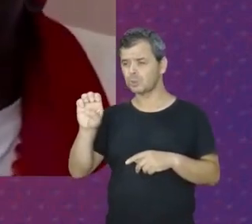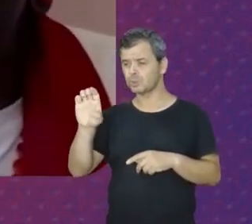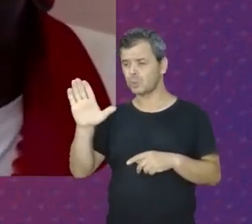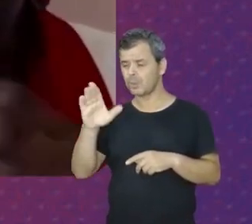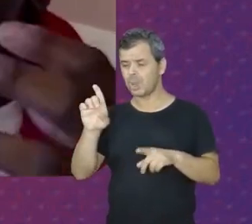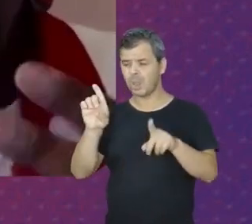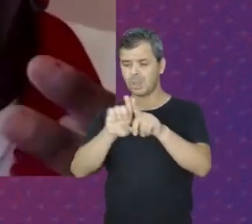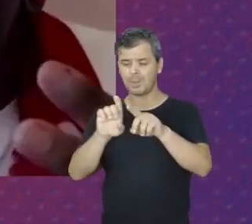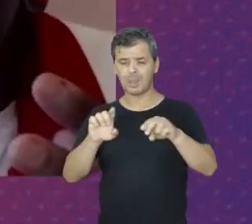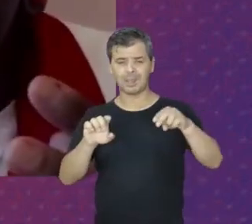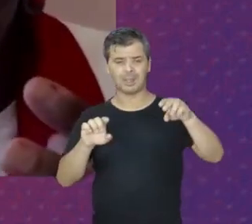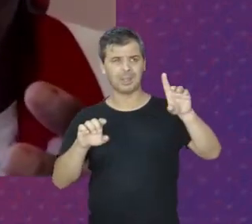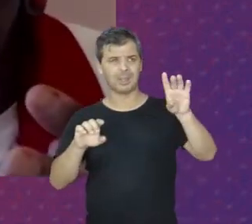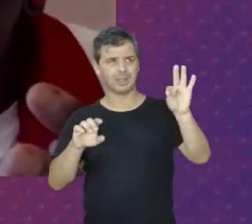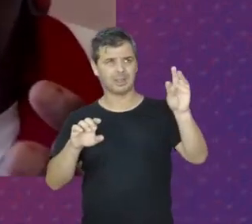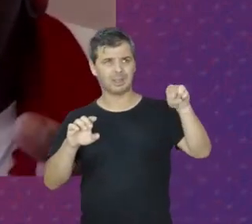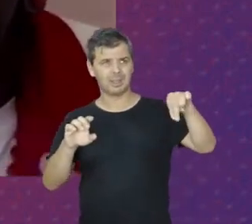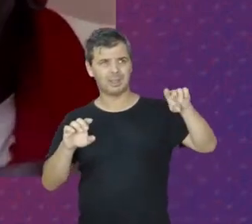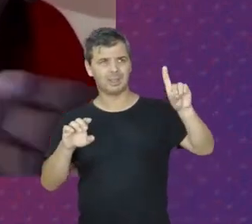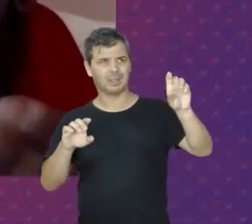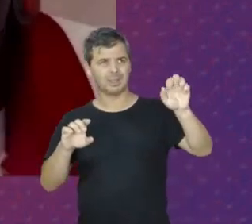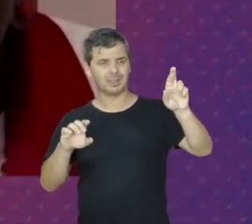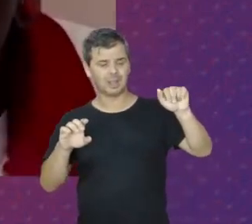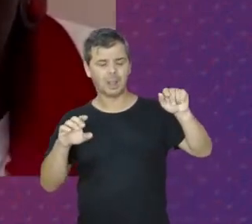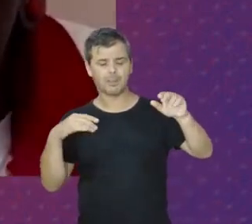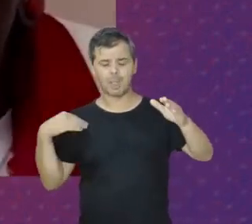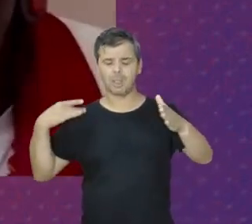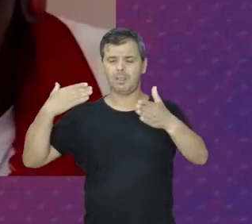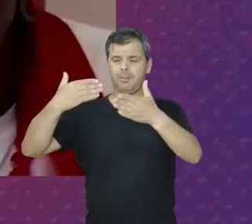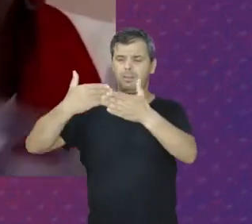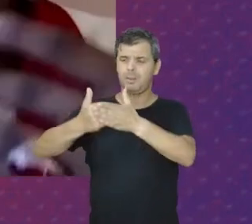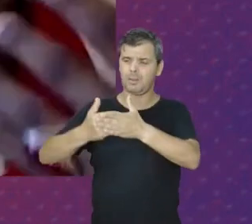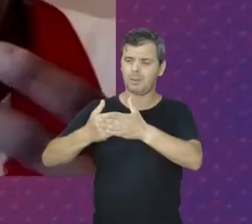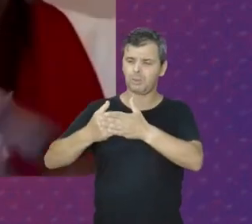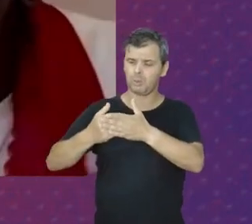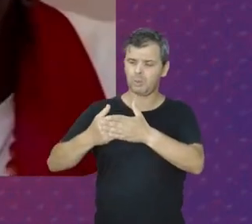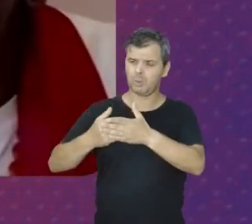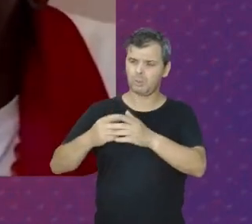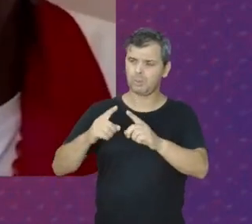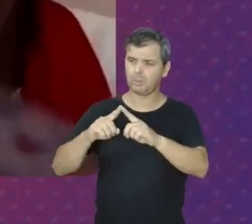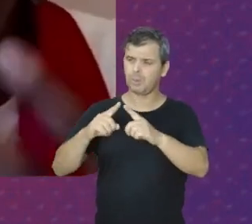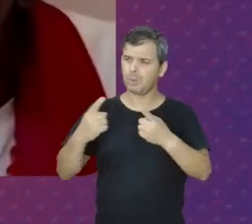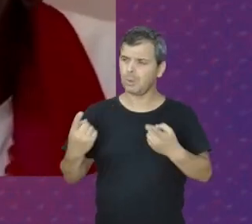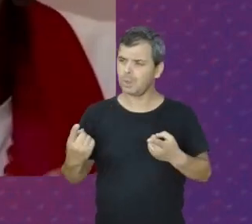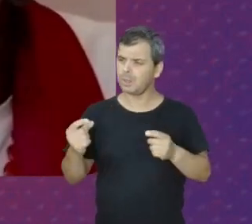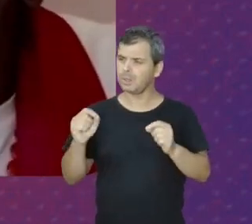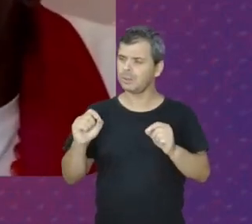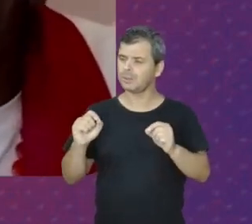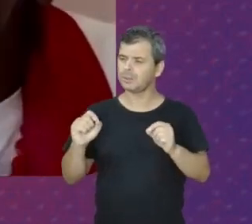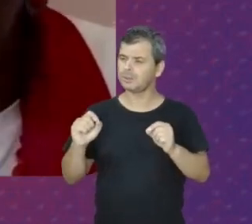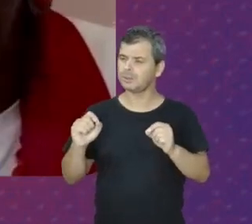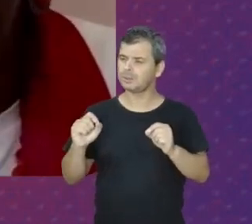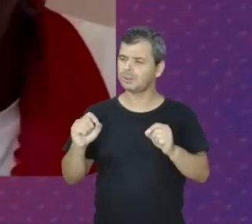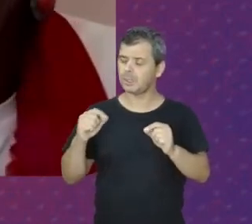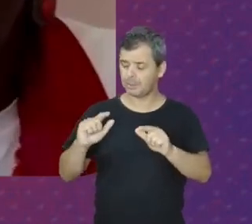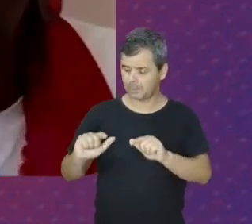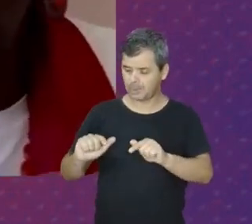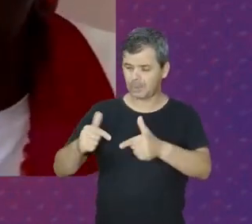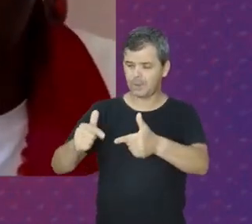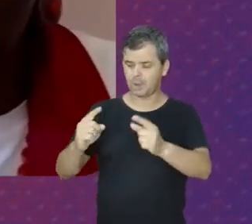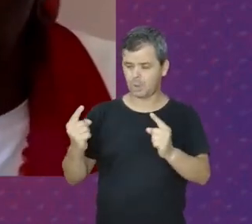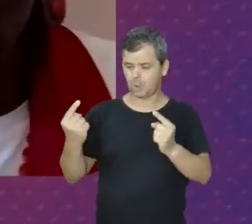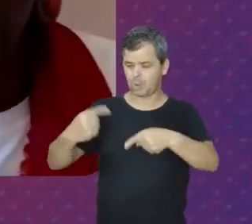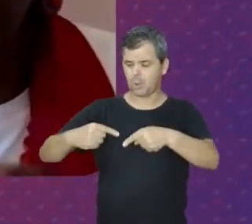Dandara, que são reconhecidos pela história, pela histórica luta